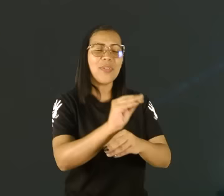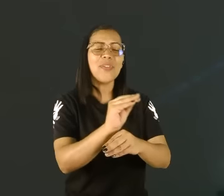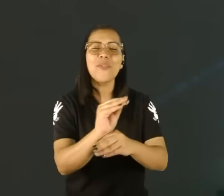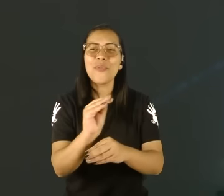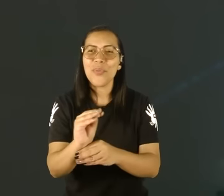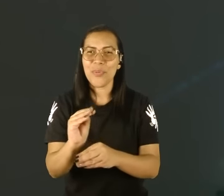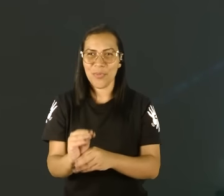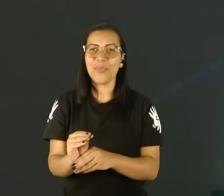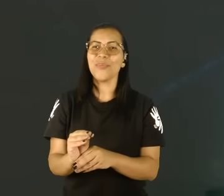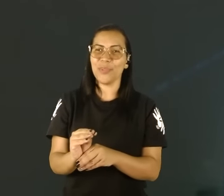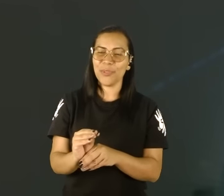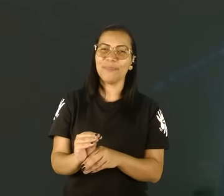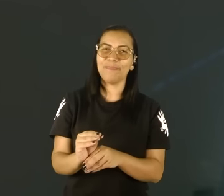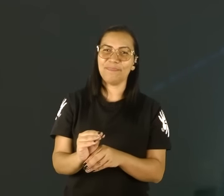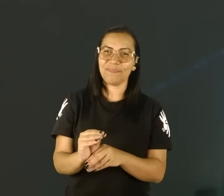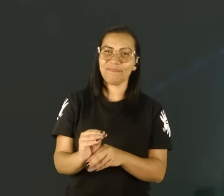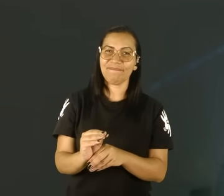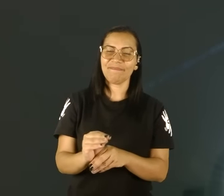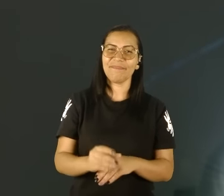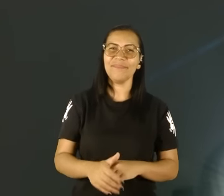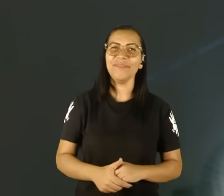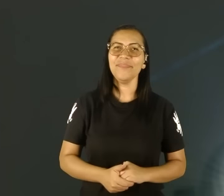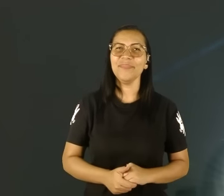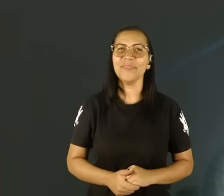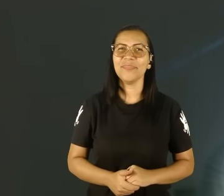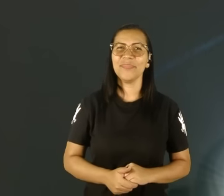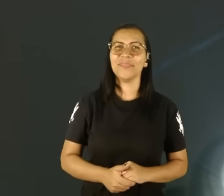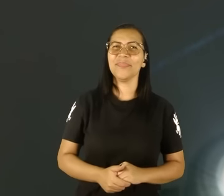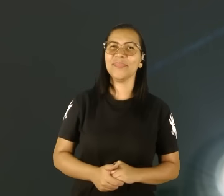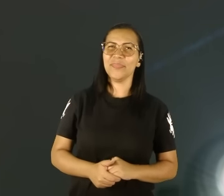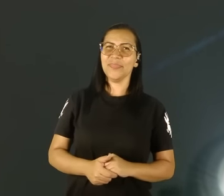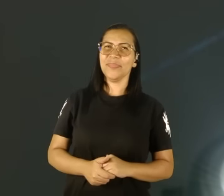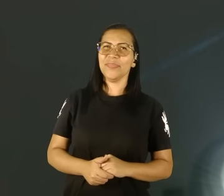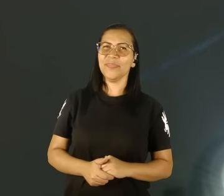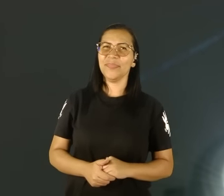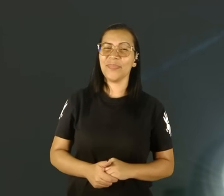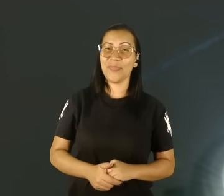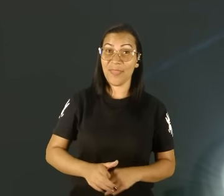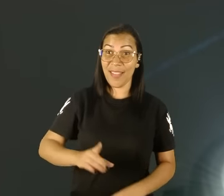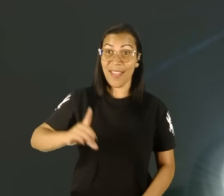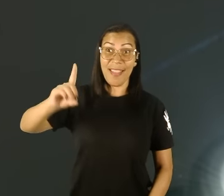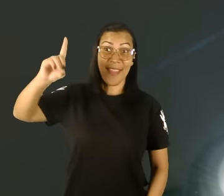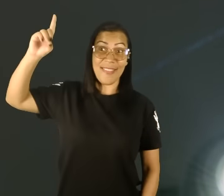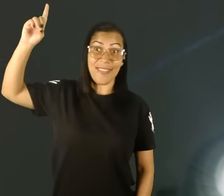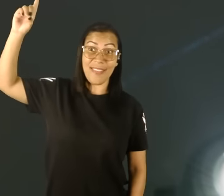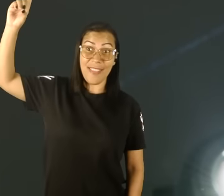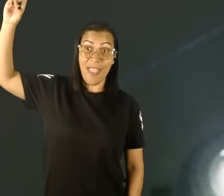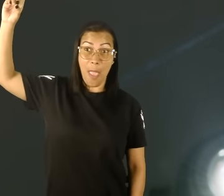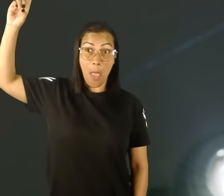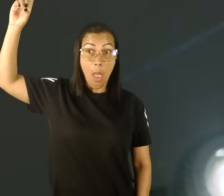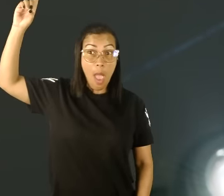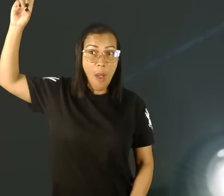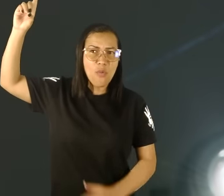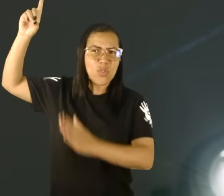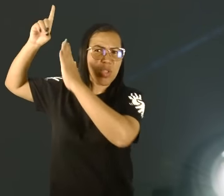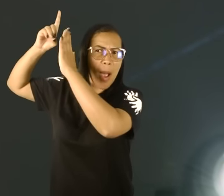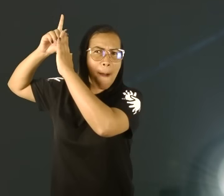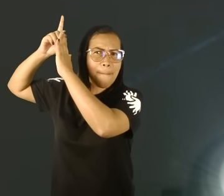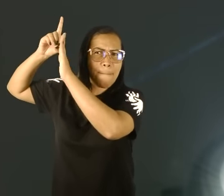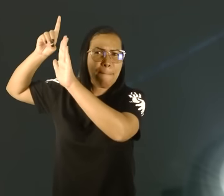E ele termina dizendo: ei Jacó, eu não o deixarei enquanto não fizer o que prometi. Você pode